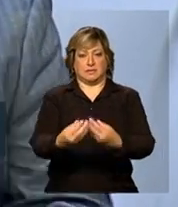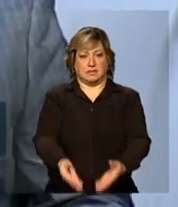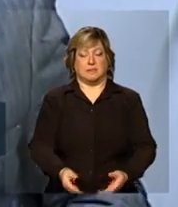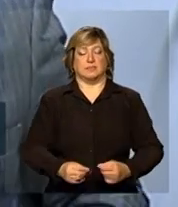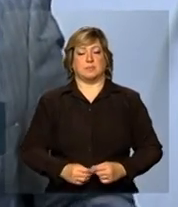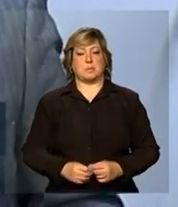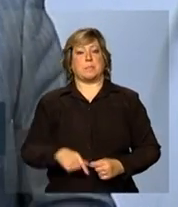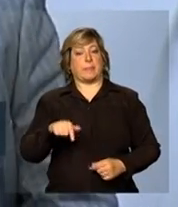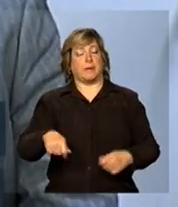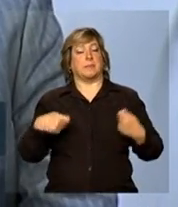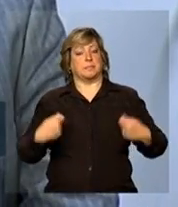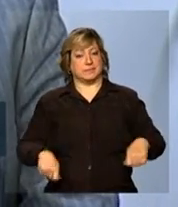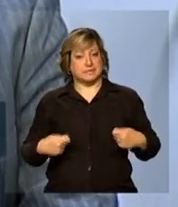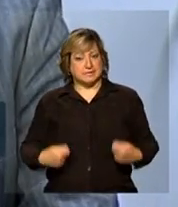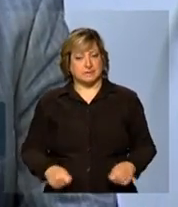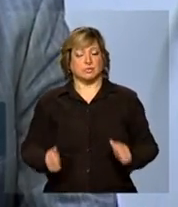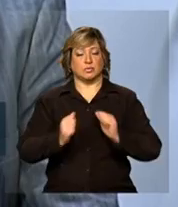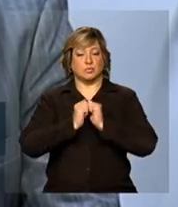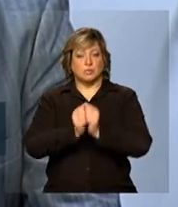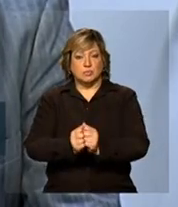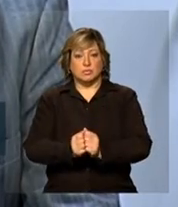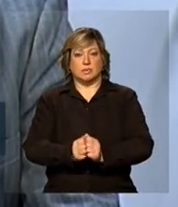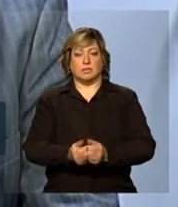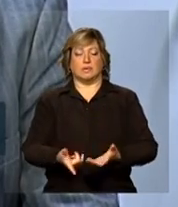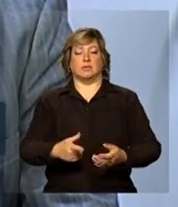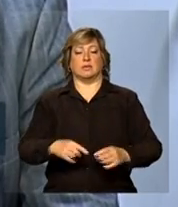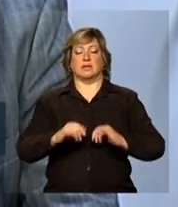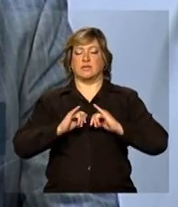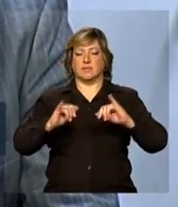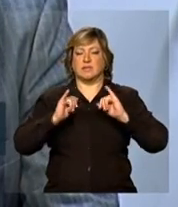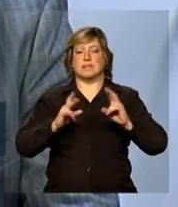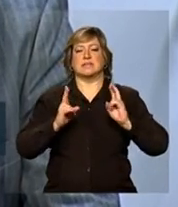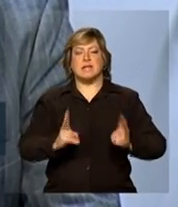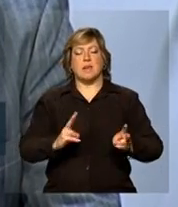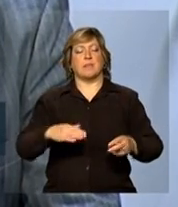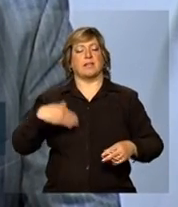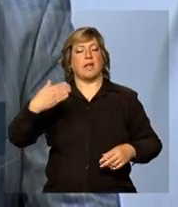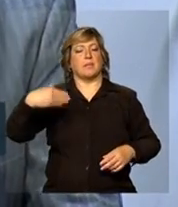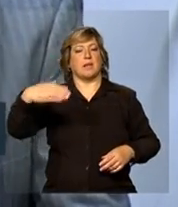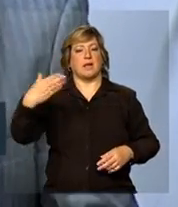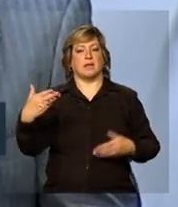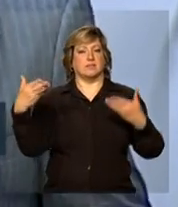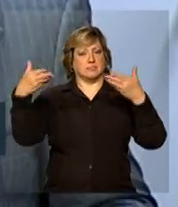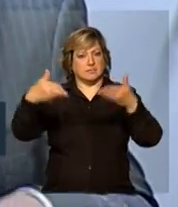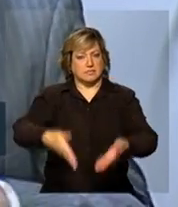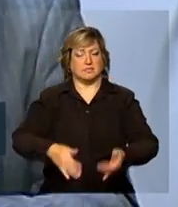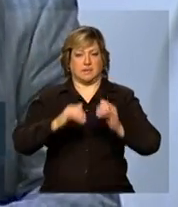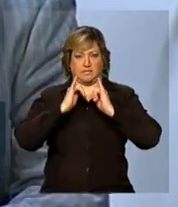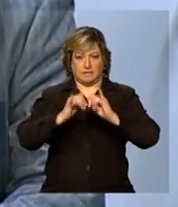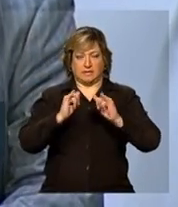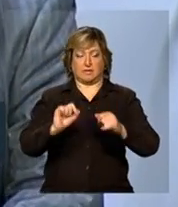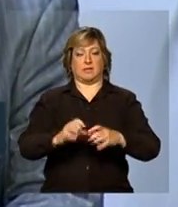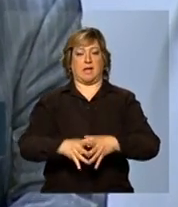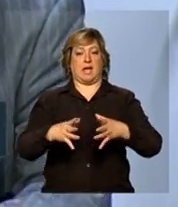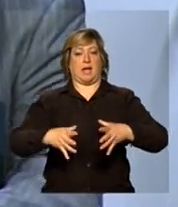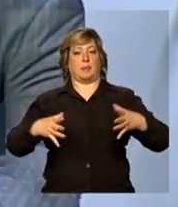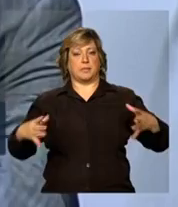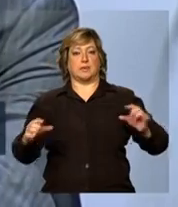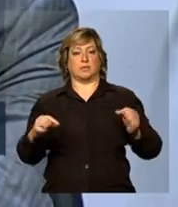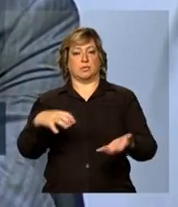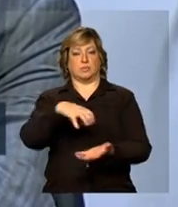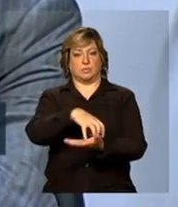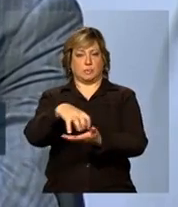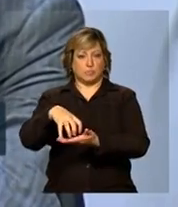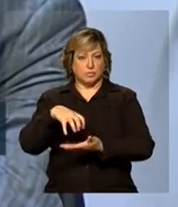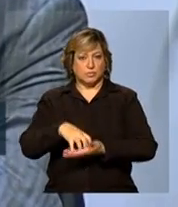juntos. E o ato de divulgar os balanços de forma permanente, ampliação das equipes, das estruturas,